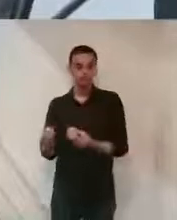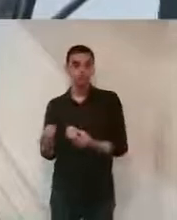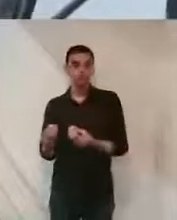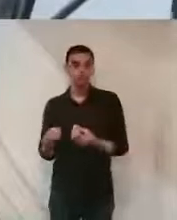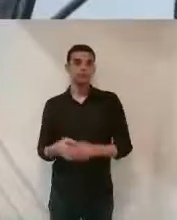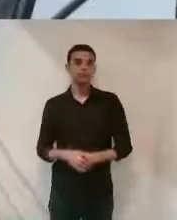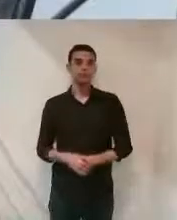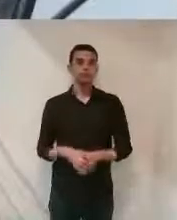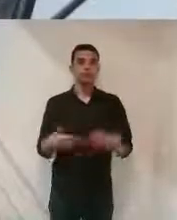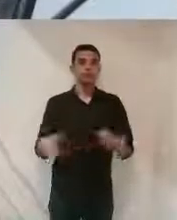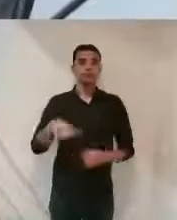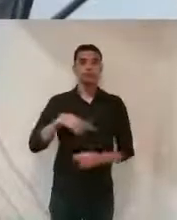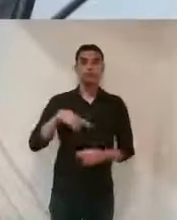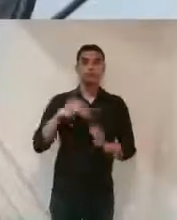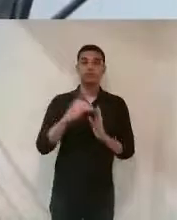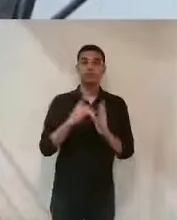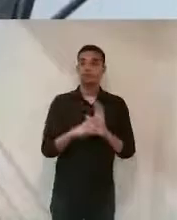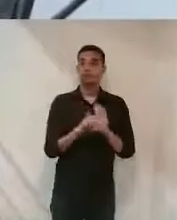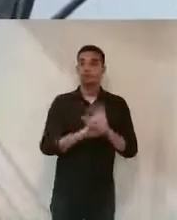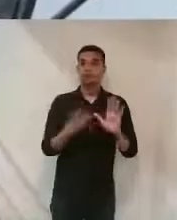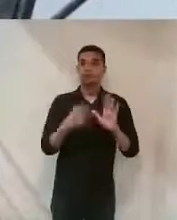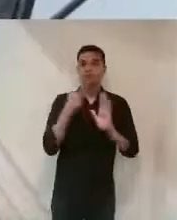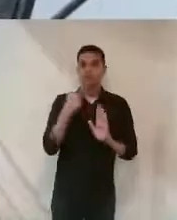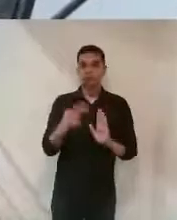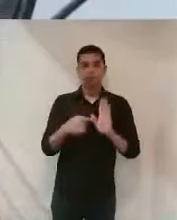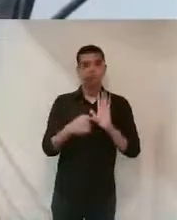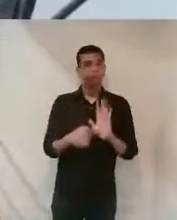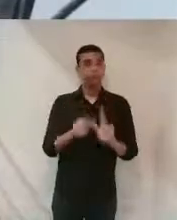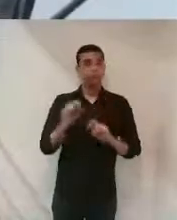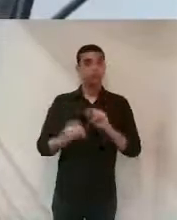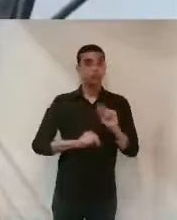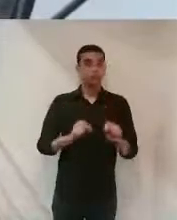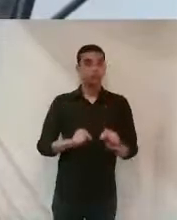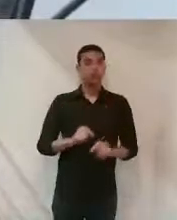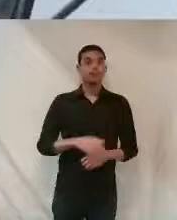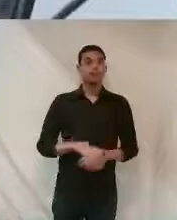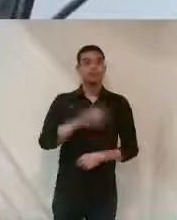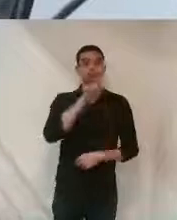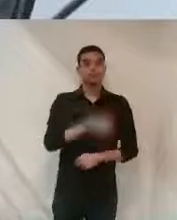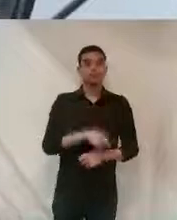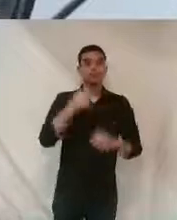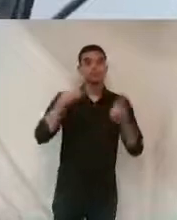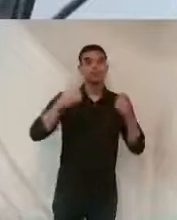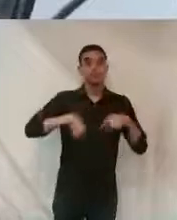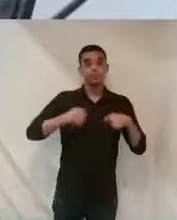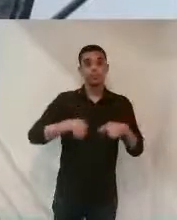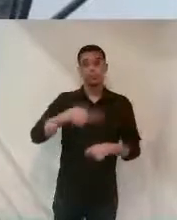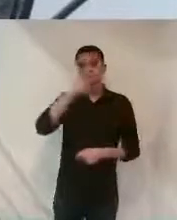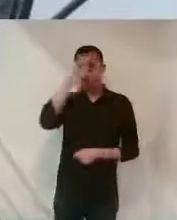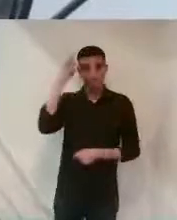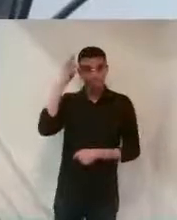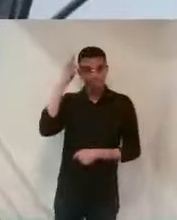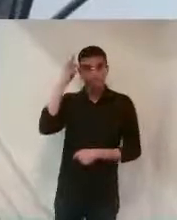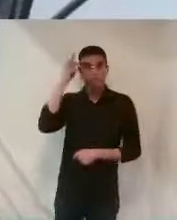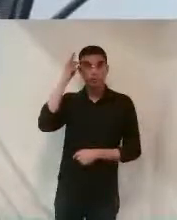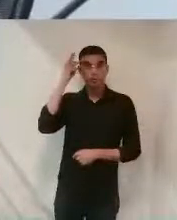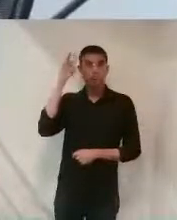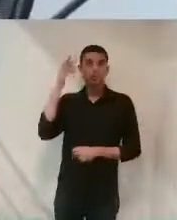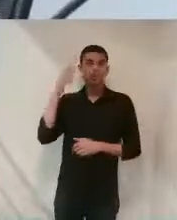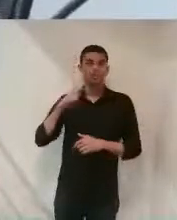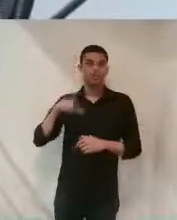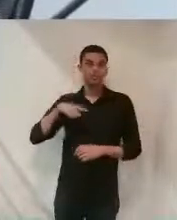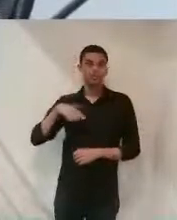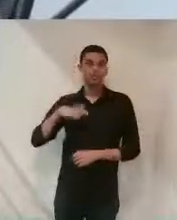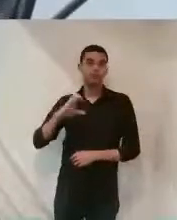Então, ele é bem claro. A entidade gestora ela tem que ser pessoa jurídica, instituída e administrada